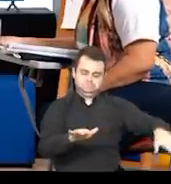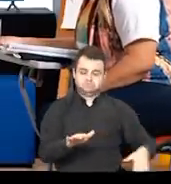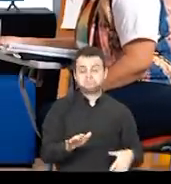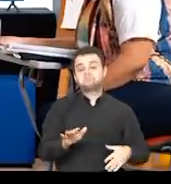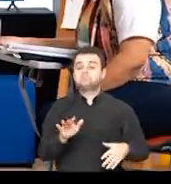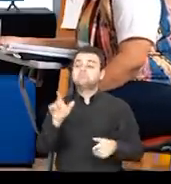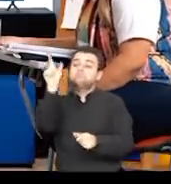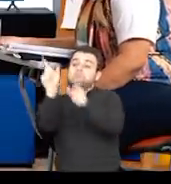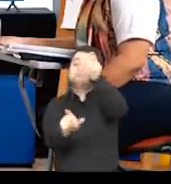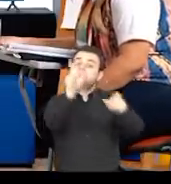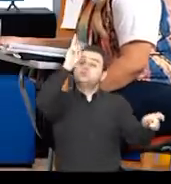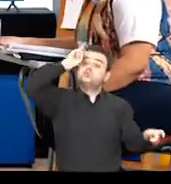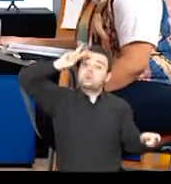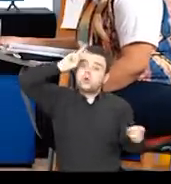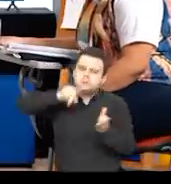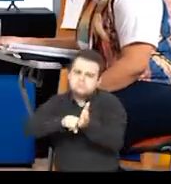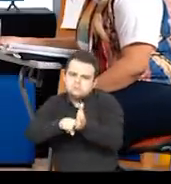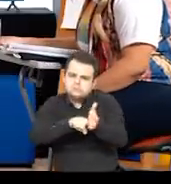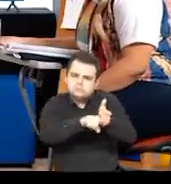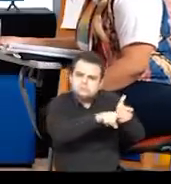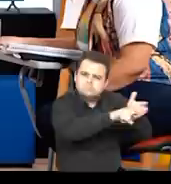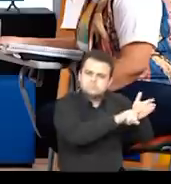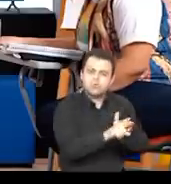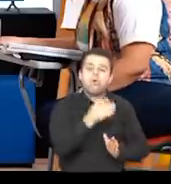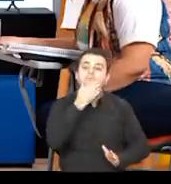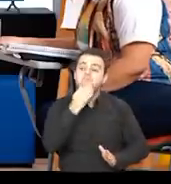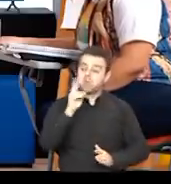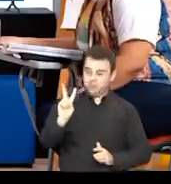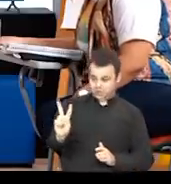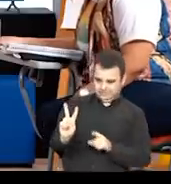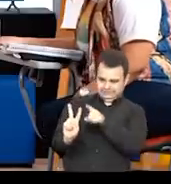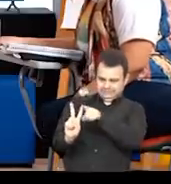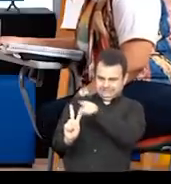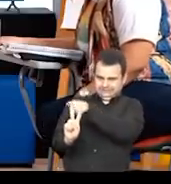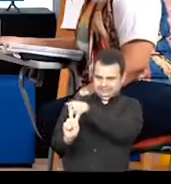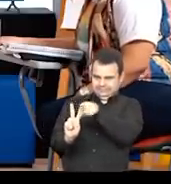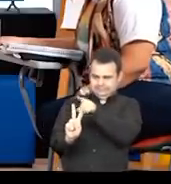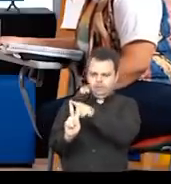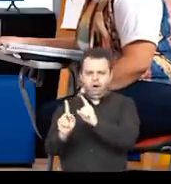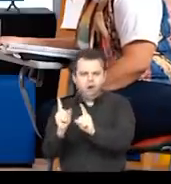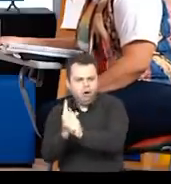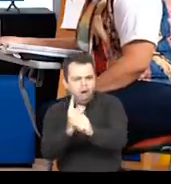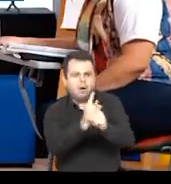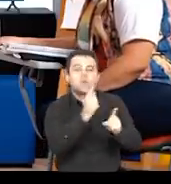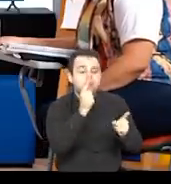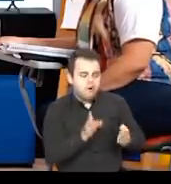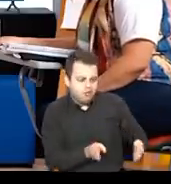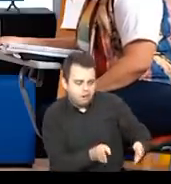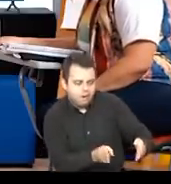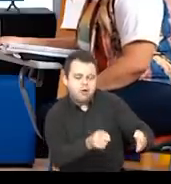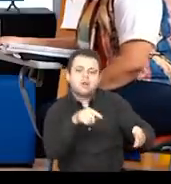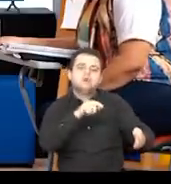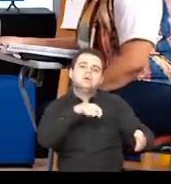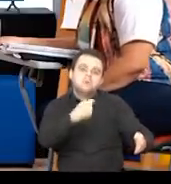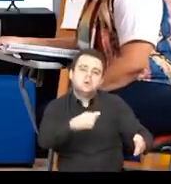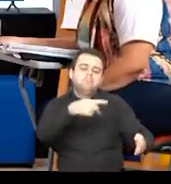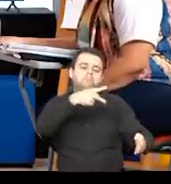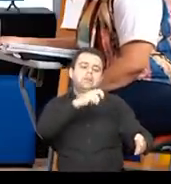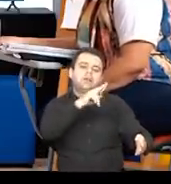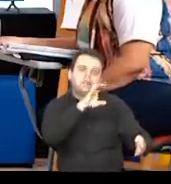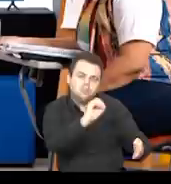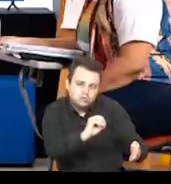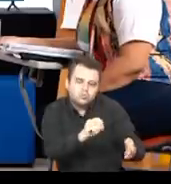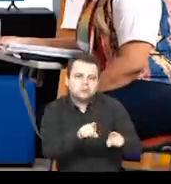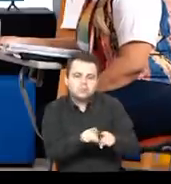Dizem os historiadores que os tais desbravadores sabiam apenas da existência do Rio Preto e de dois córregos do mesmo